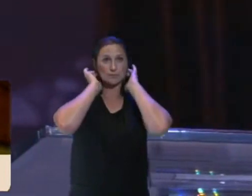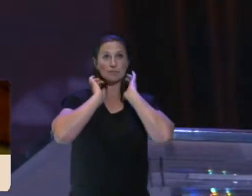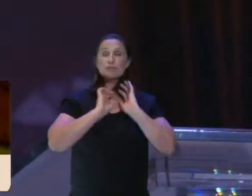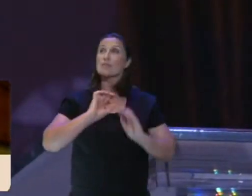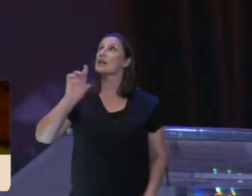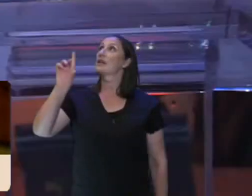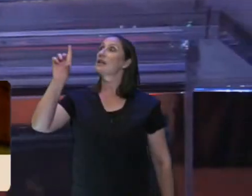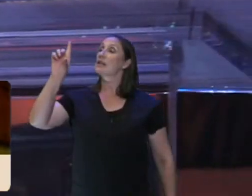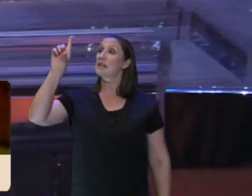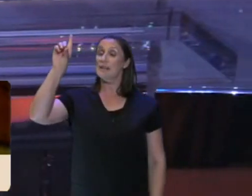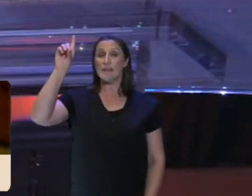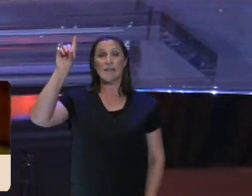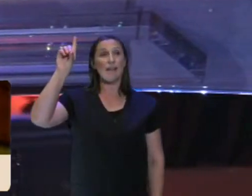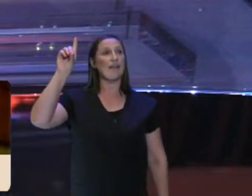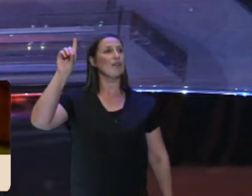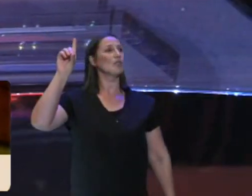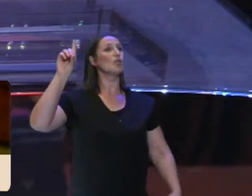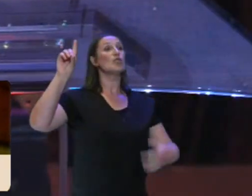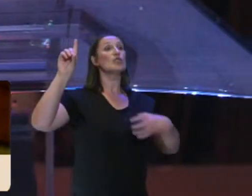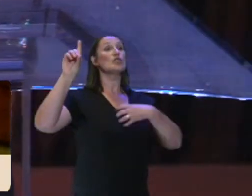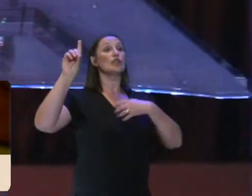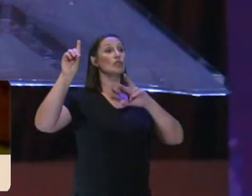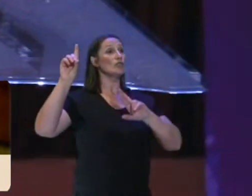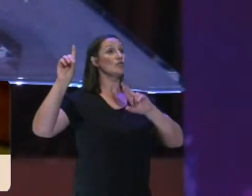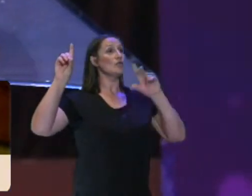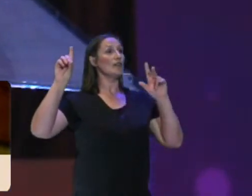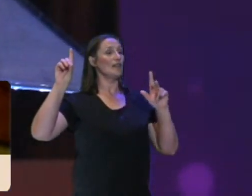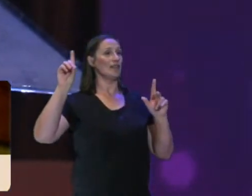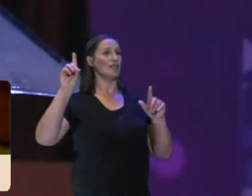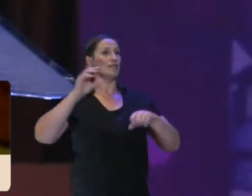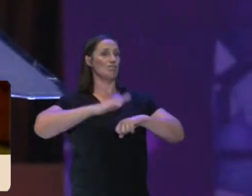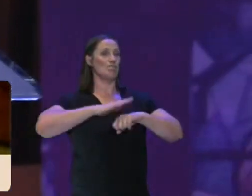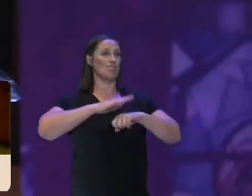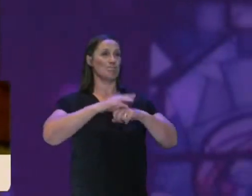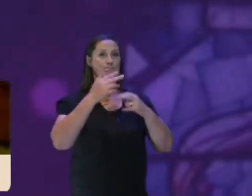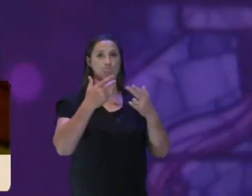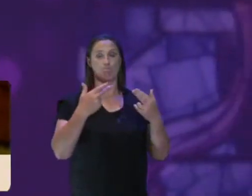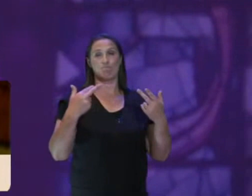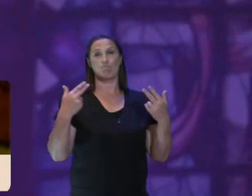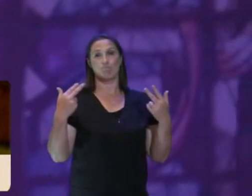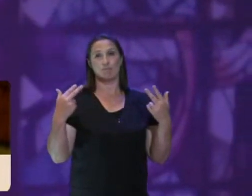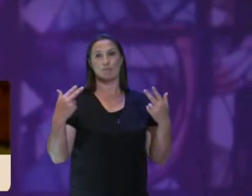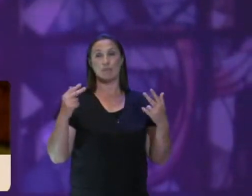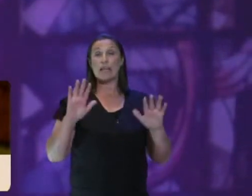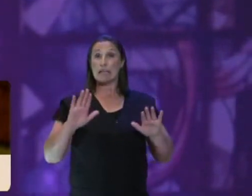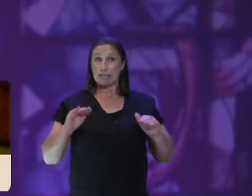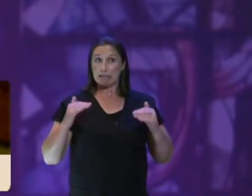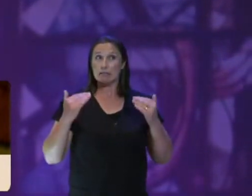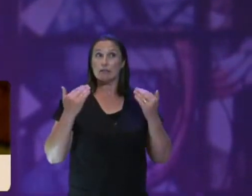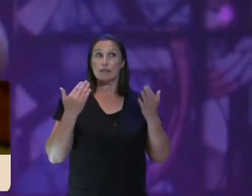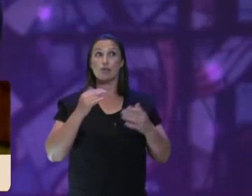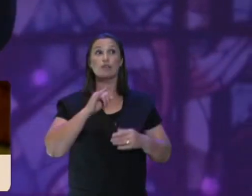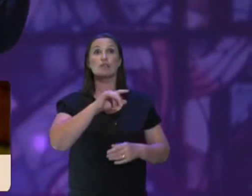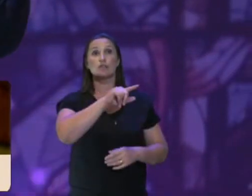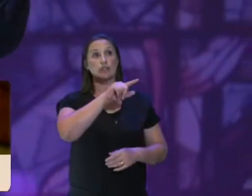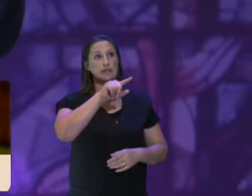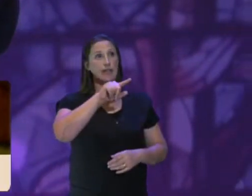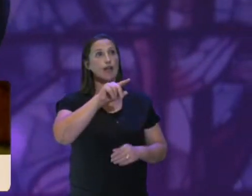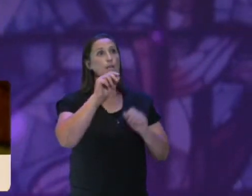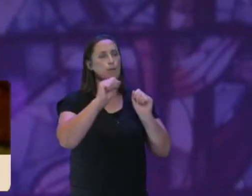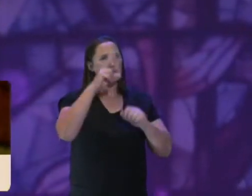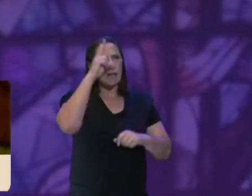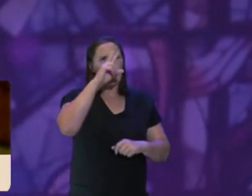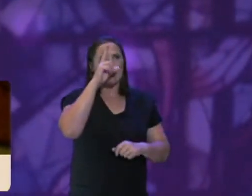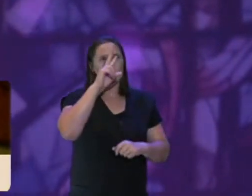Deus tem maneiras diferentes de agir. Então, se você puder lembrar disso, não